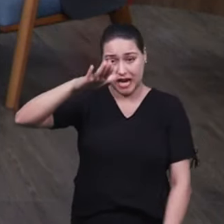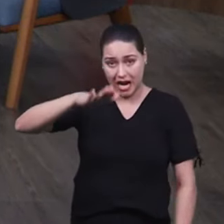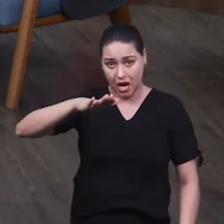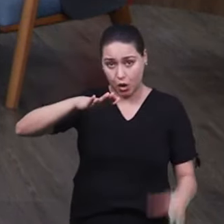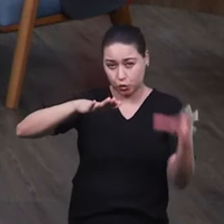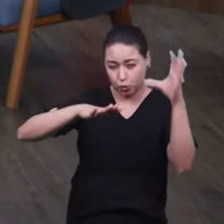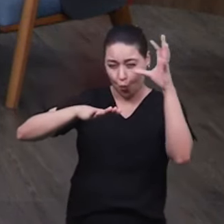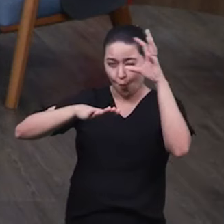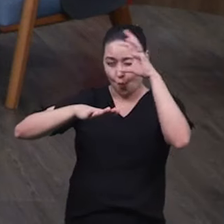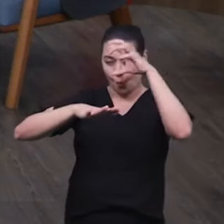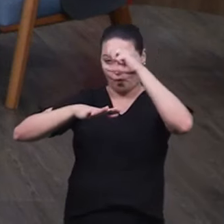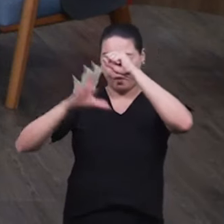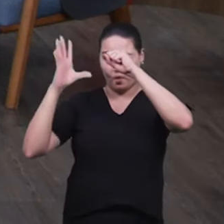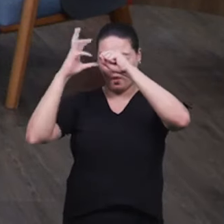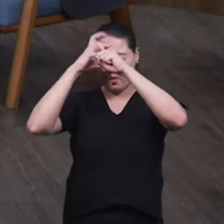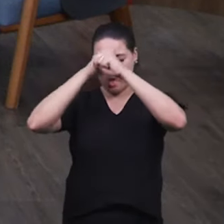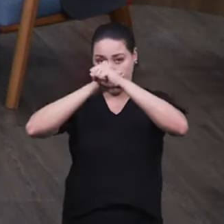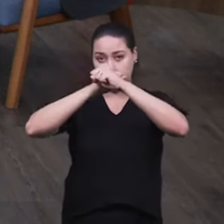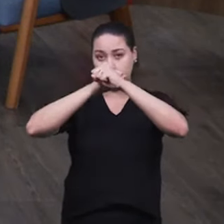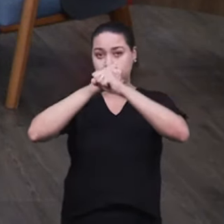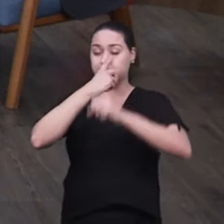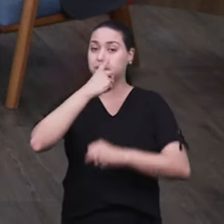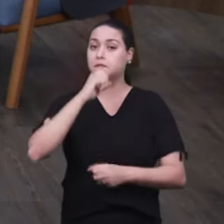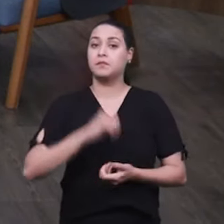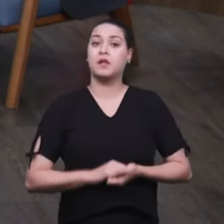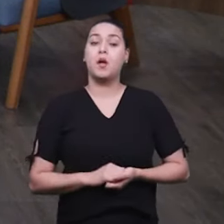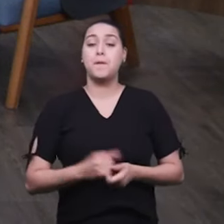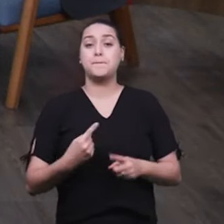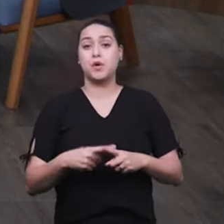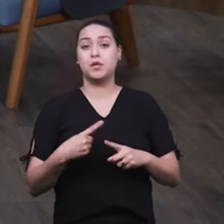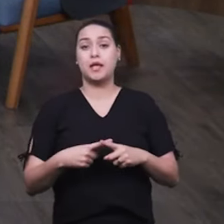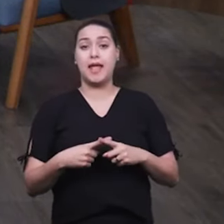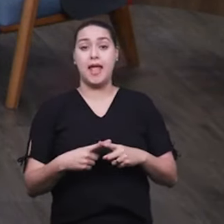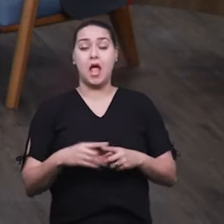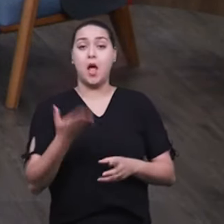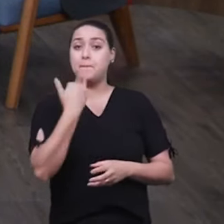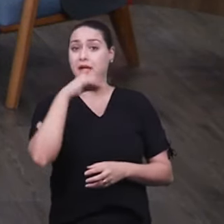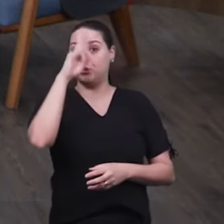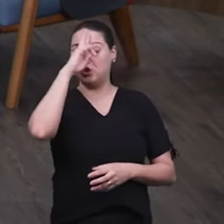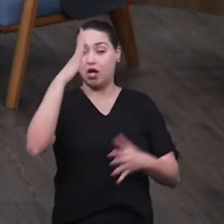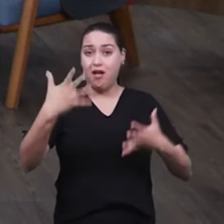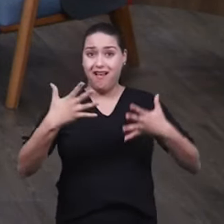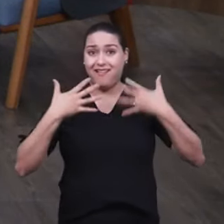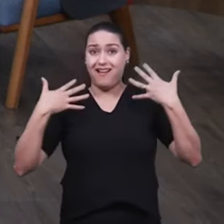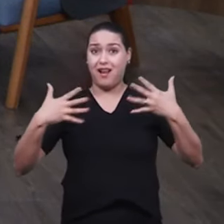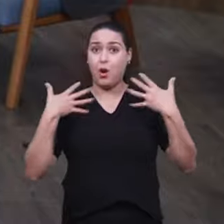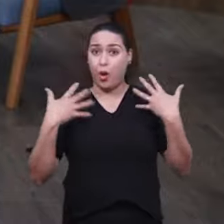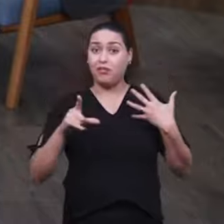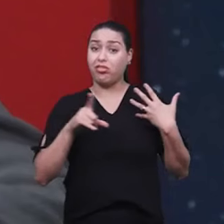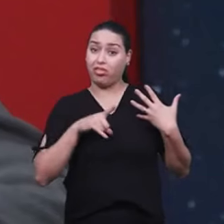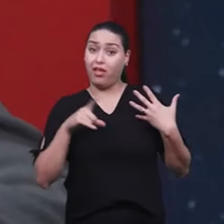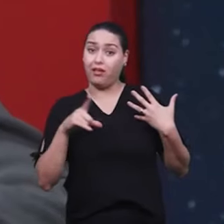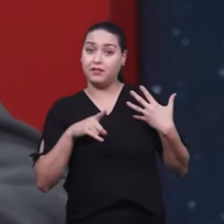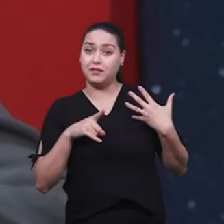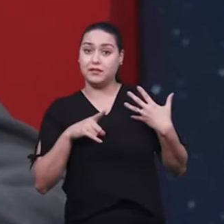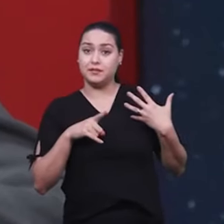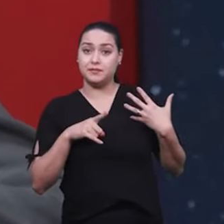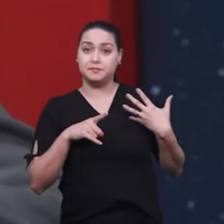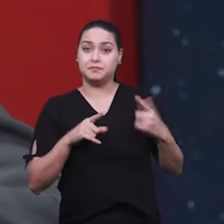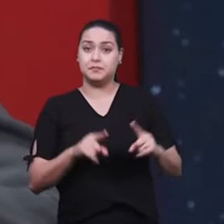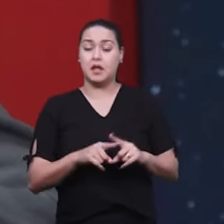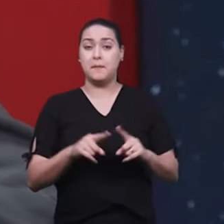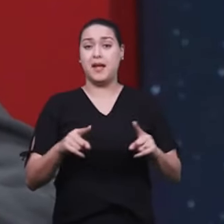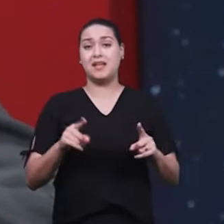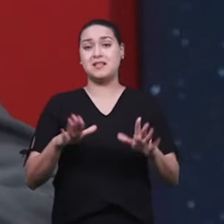o momento em que você já não tem, naturalmente, o calor do meio-dia. De certa forma, muitos